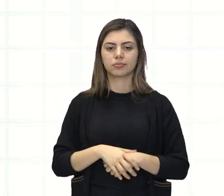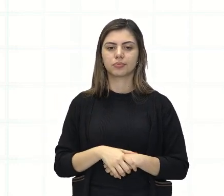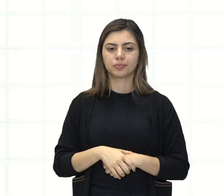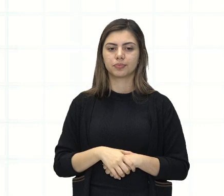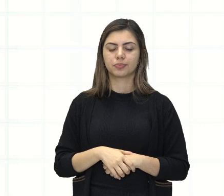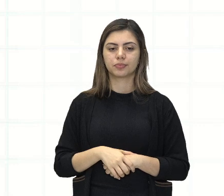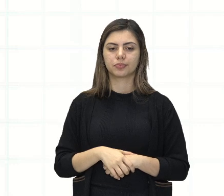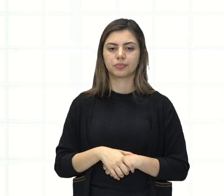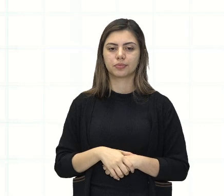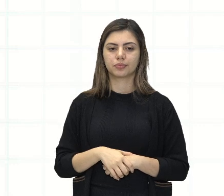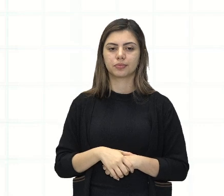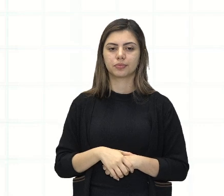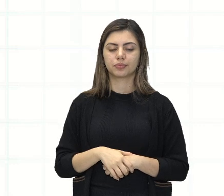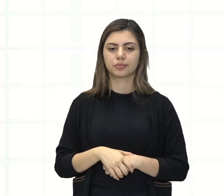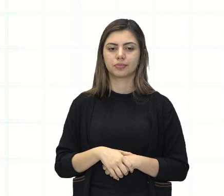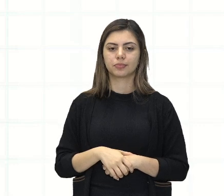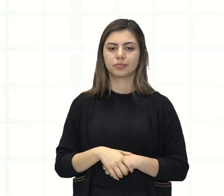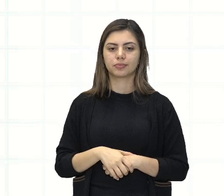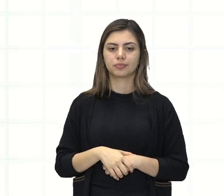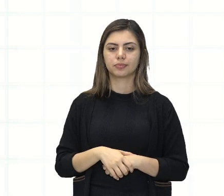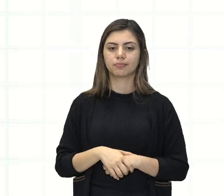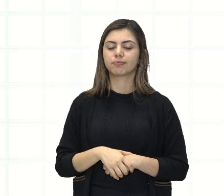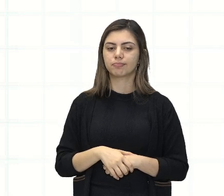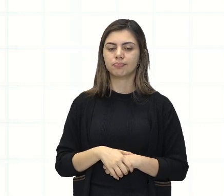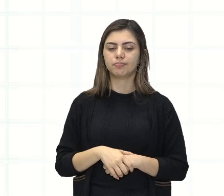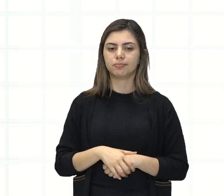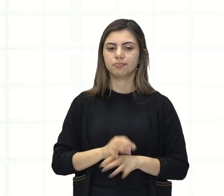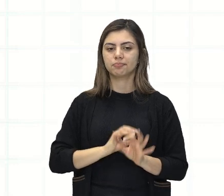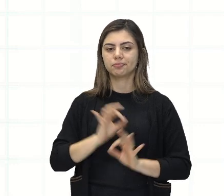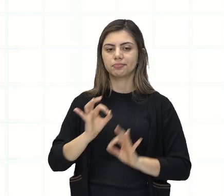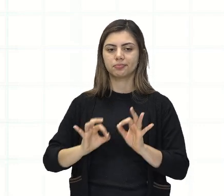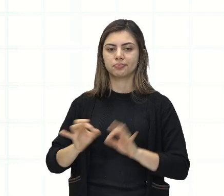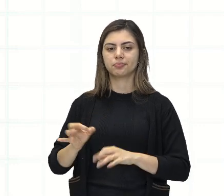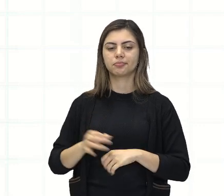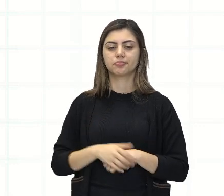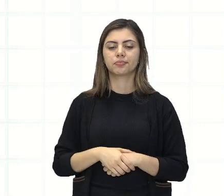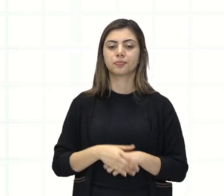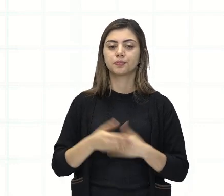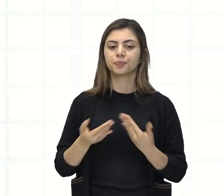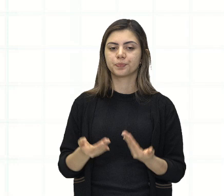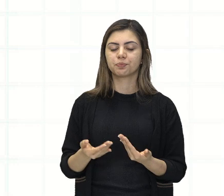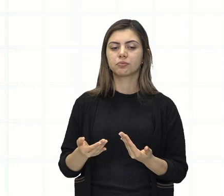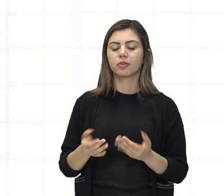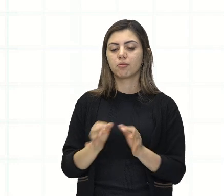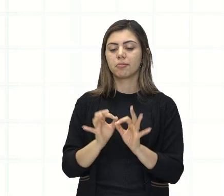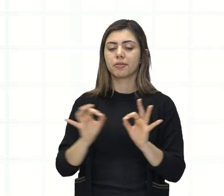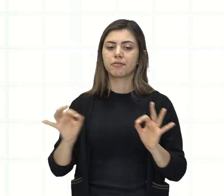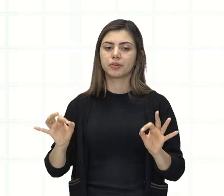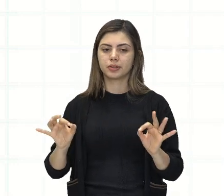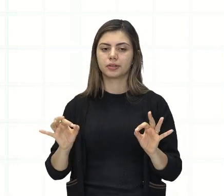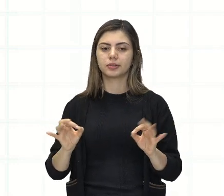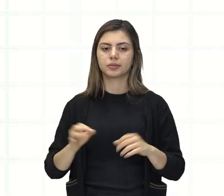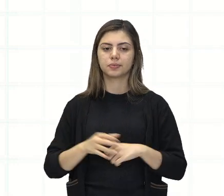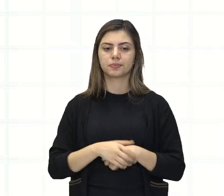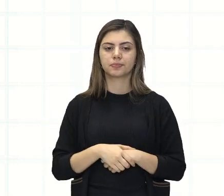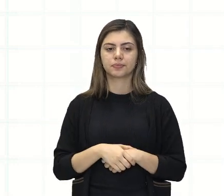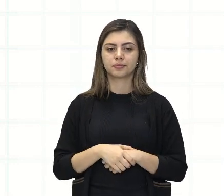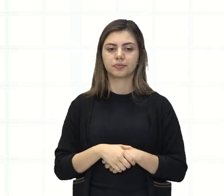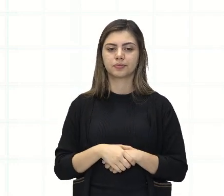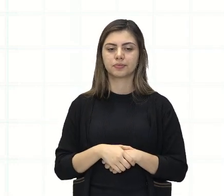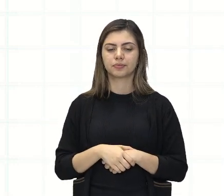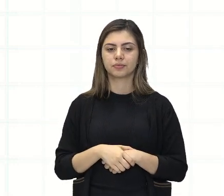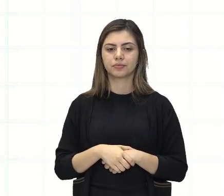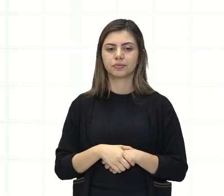Vamos lá relembrar aqui. Os